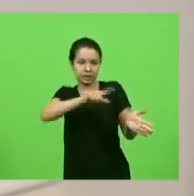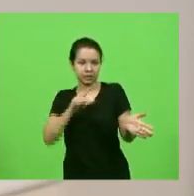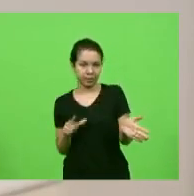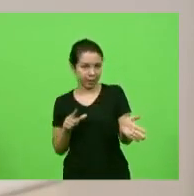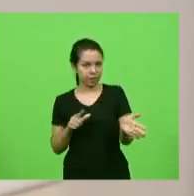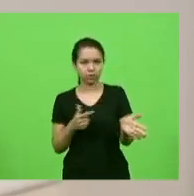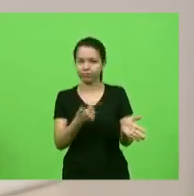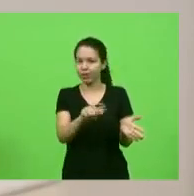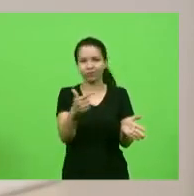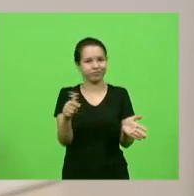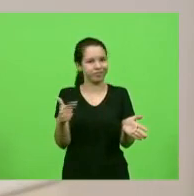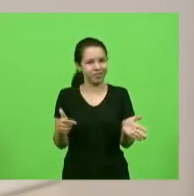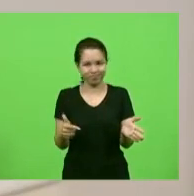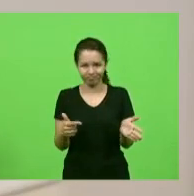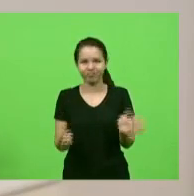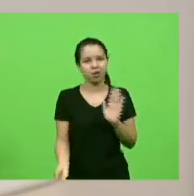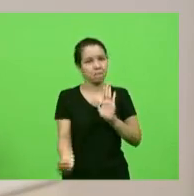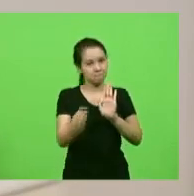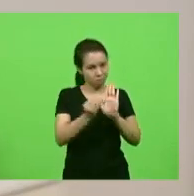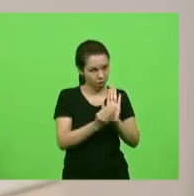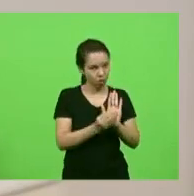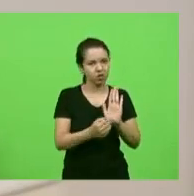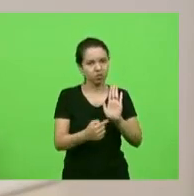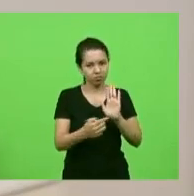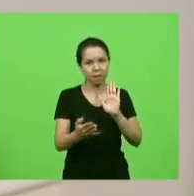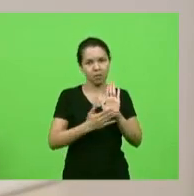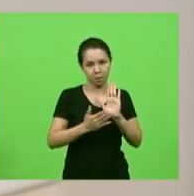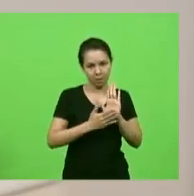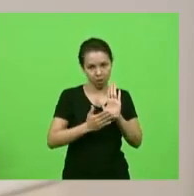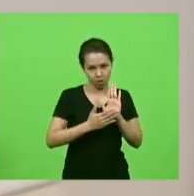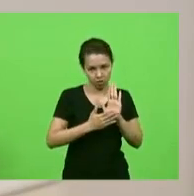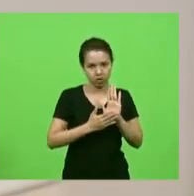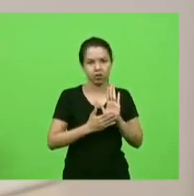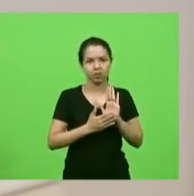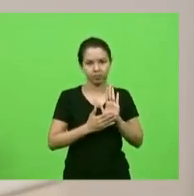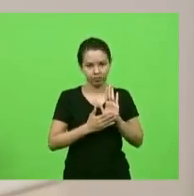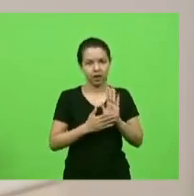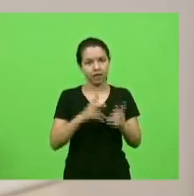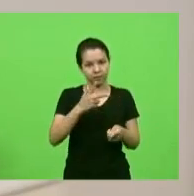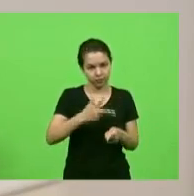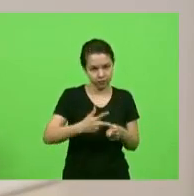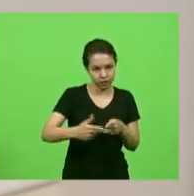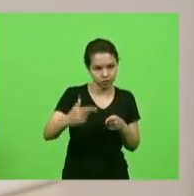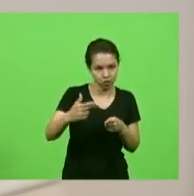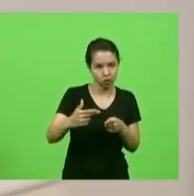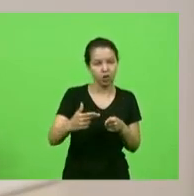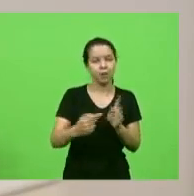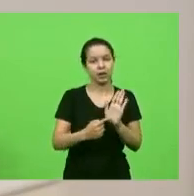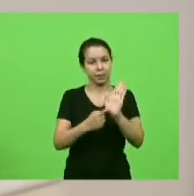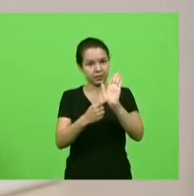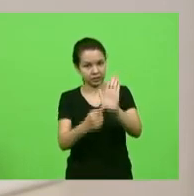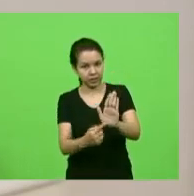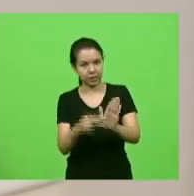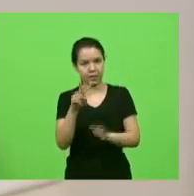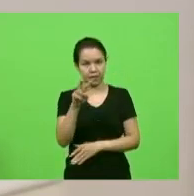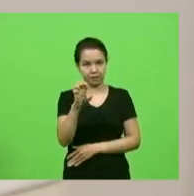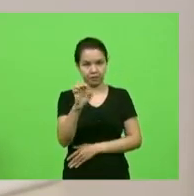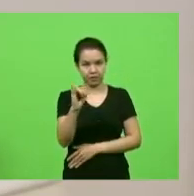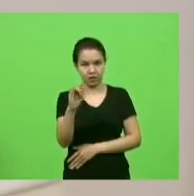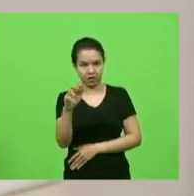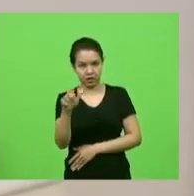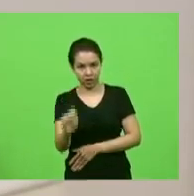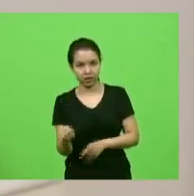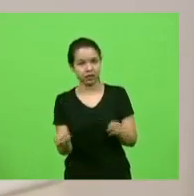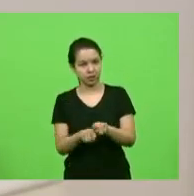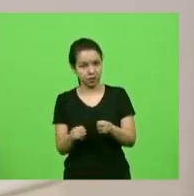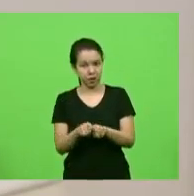conforme constava, tanto na proposta que veio a se sagrar vencedora, apresentada pela Veigamed, quanto naquelas